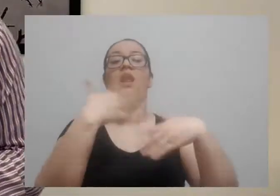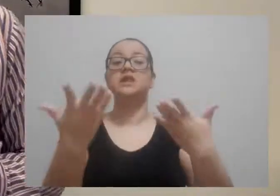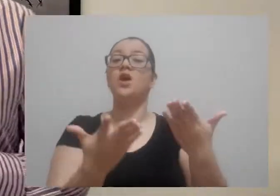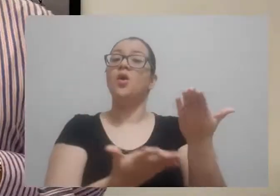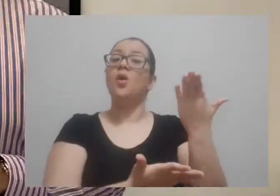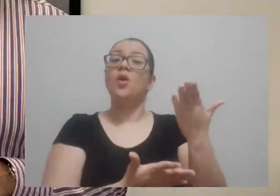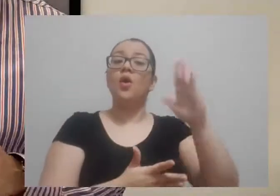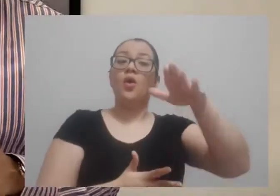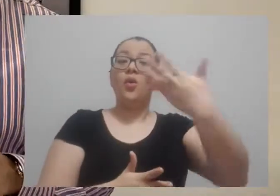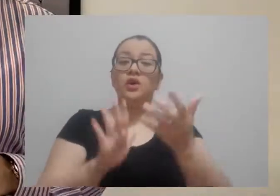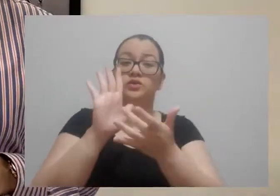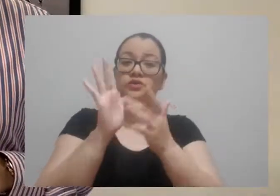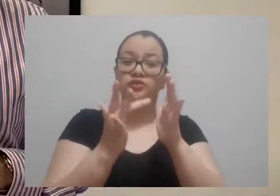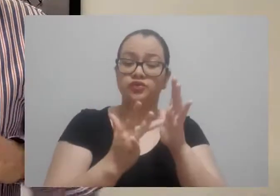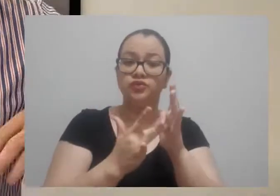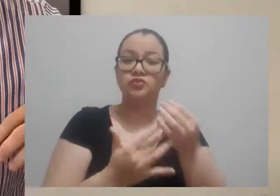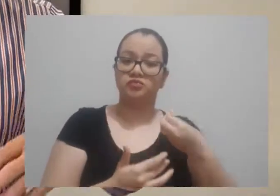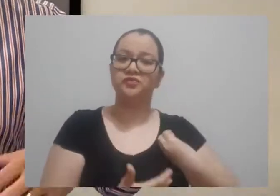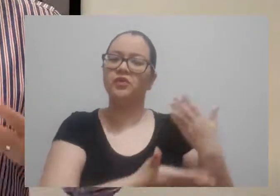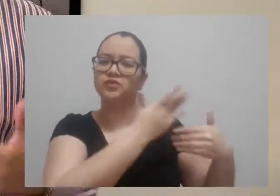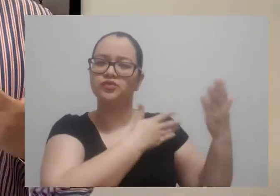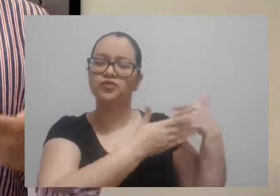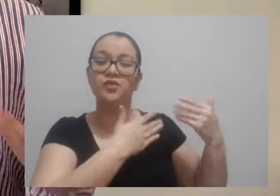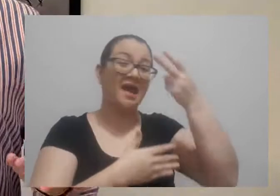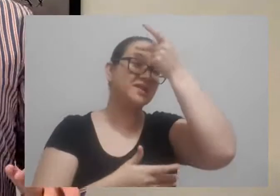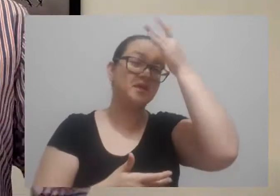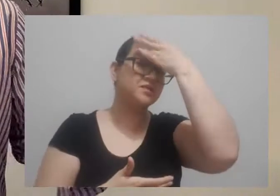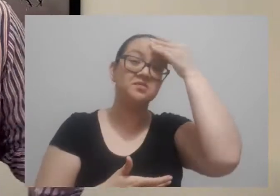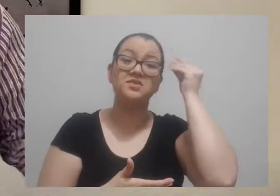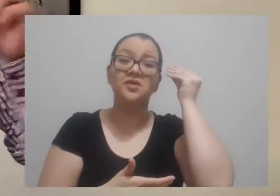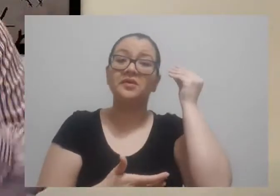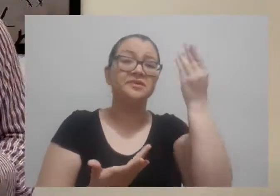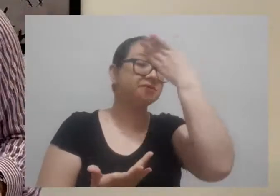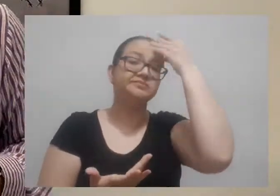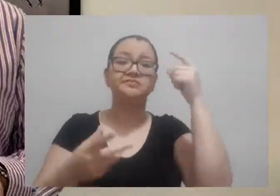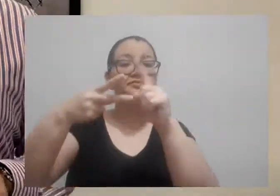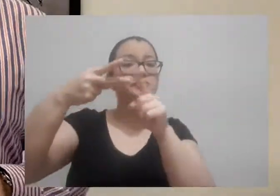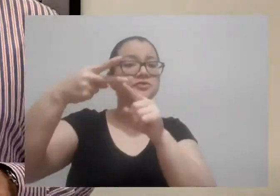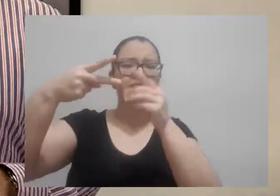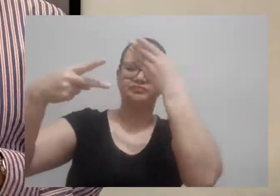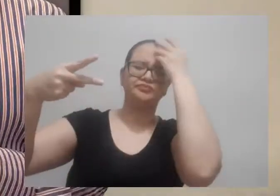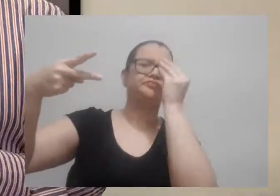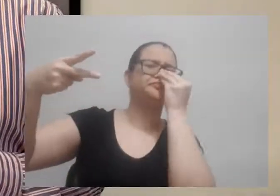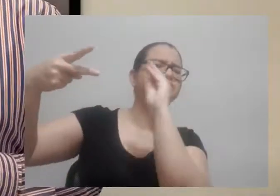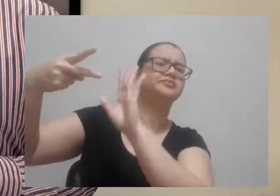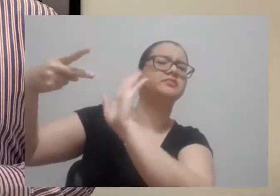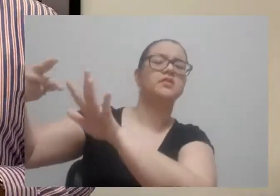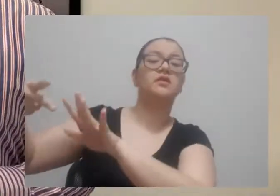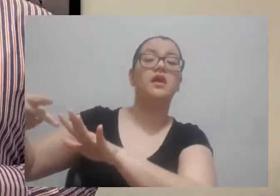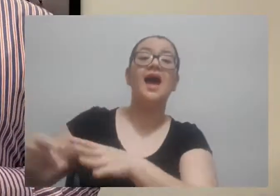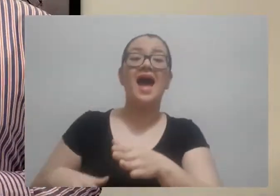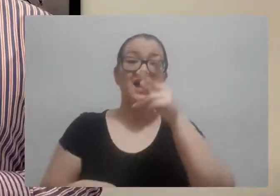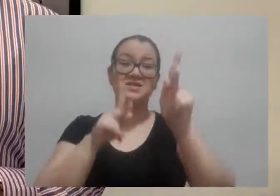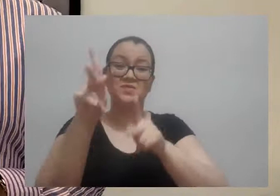eram frequentemente deixados de lado. Ou seja, era muito mais fácil para eles entender a lei apenas por um aspecto.